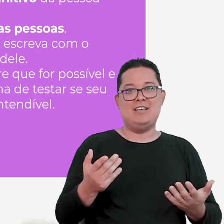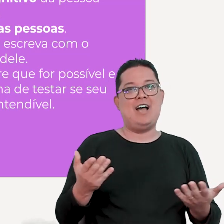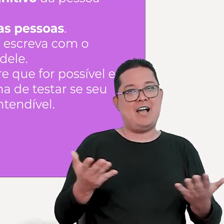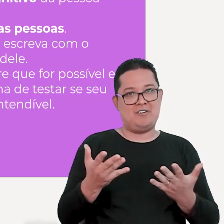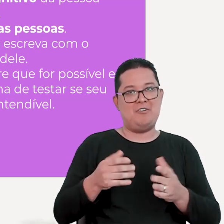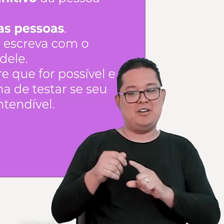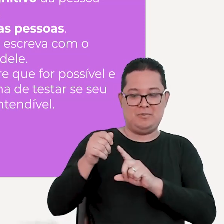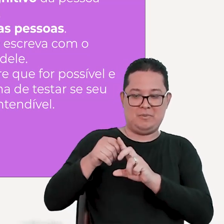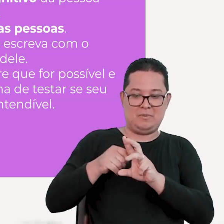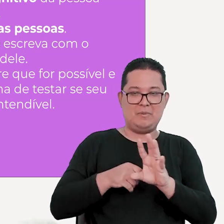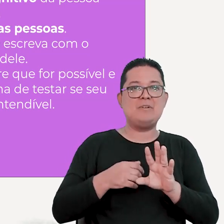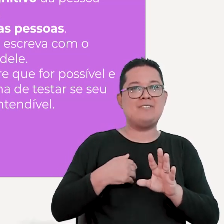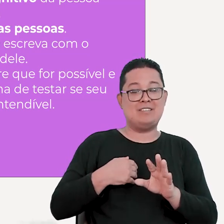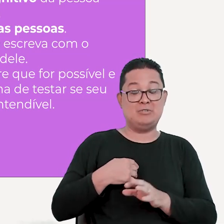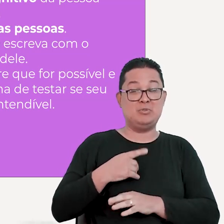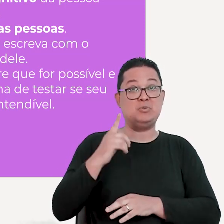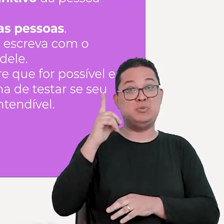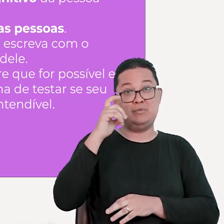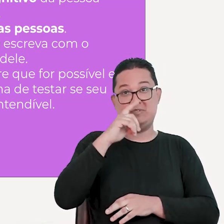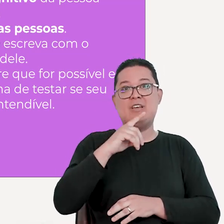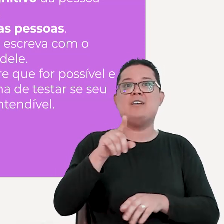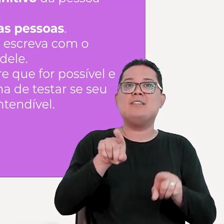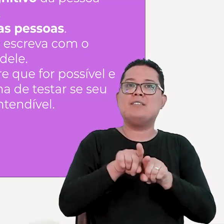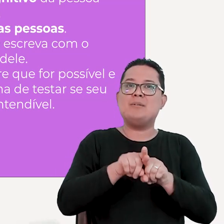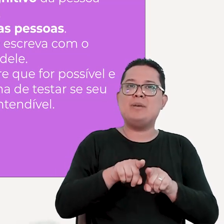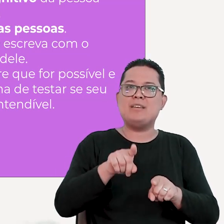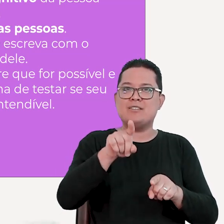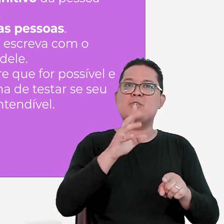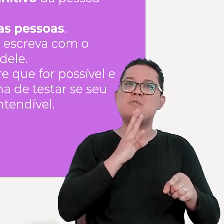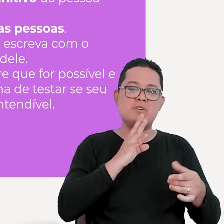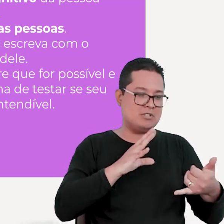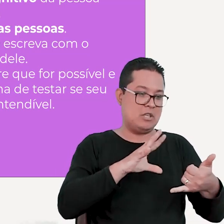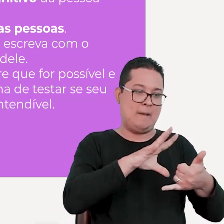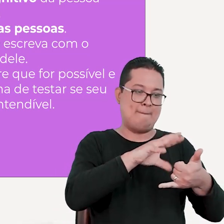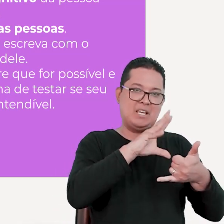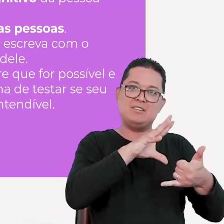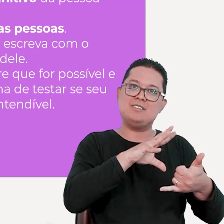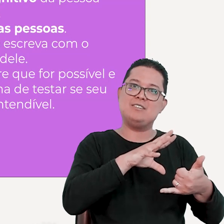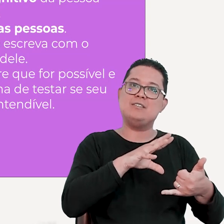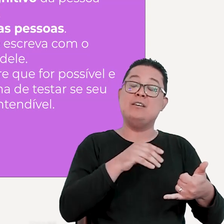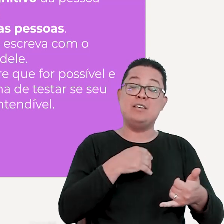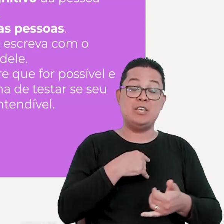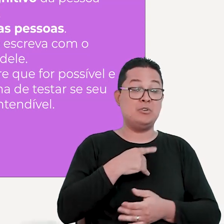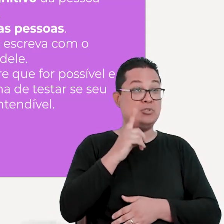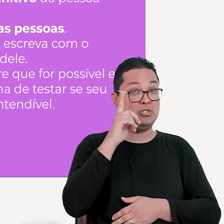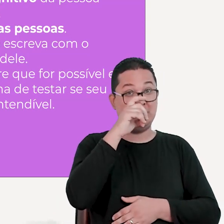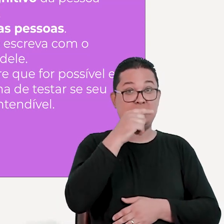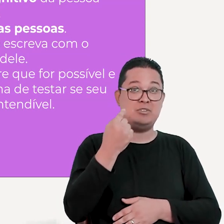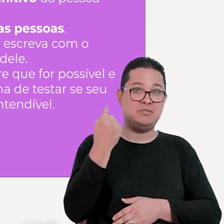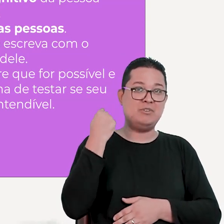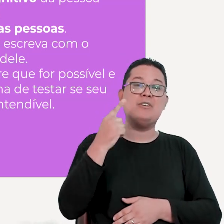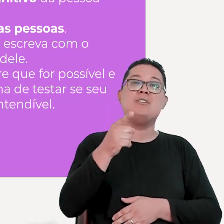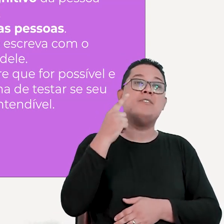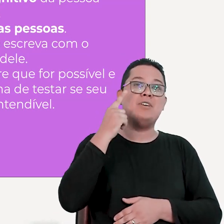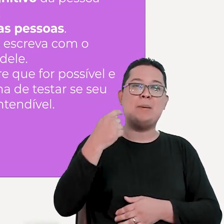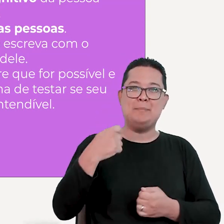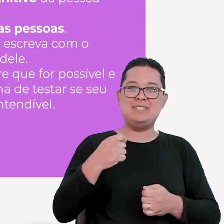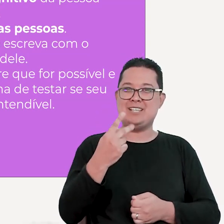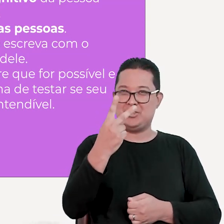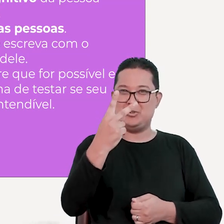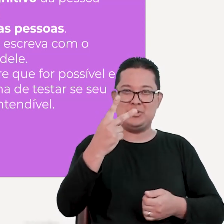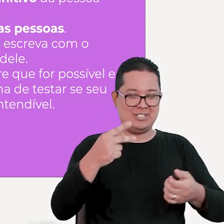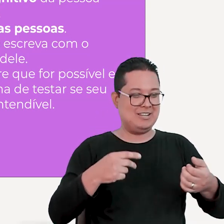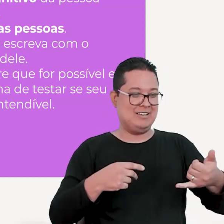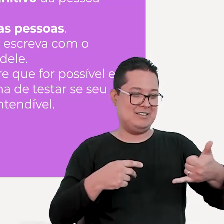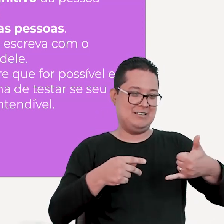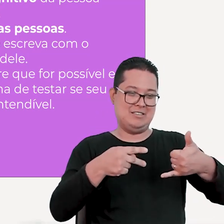tirar print. Eu fui tentar tirar print esses dias e sofri para tirar print. Tentem tirar print com uma mão só. Pelo menos no